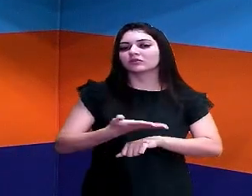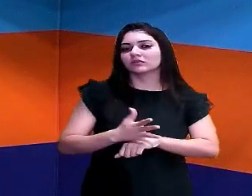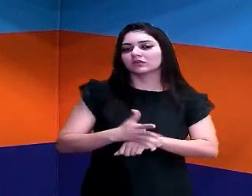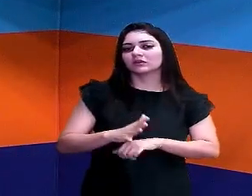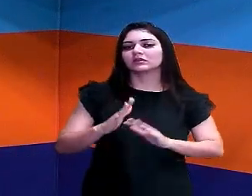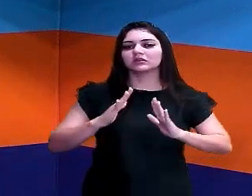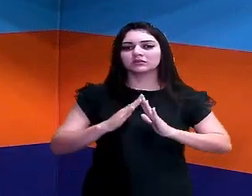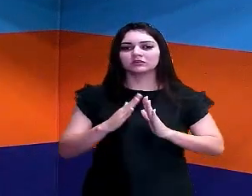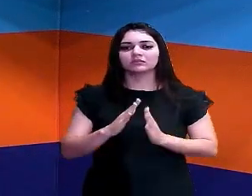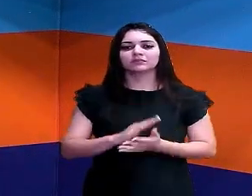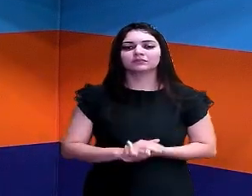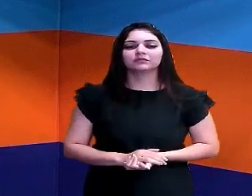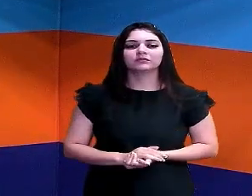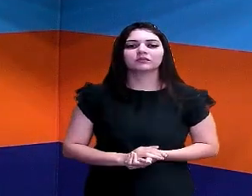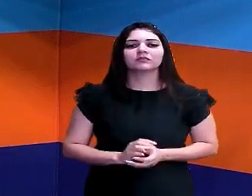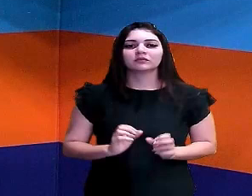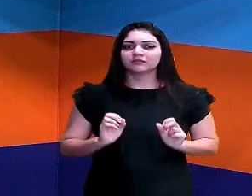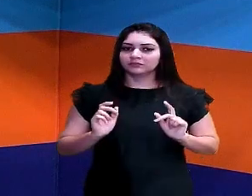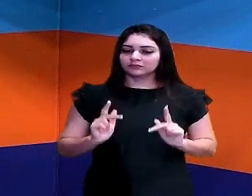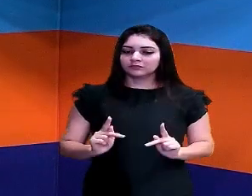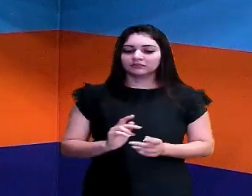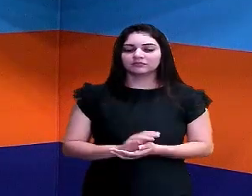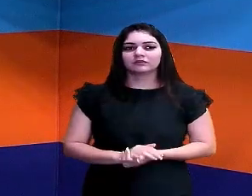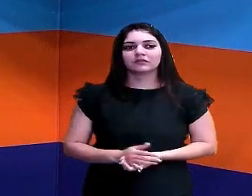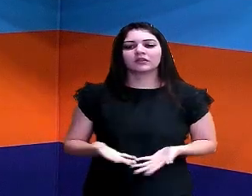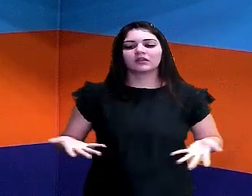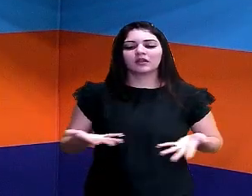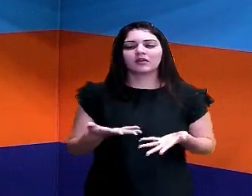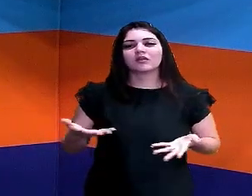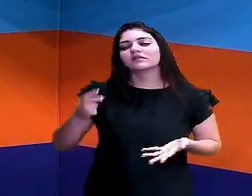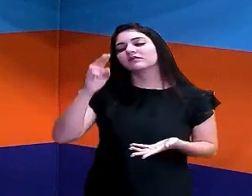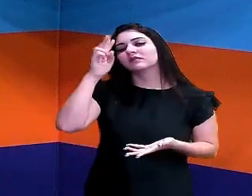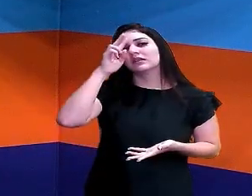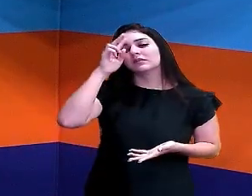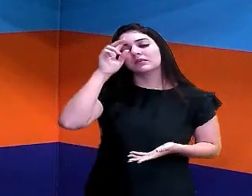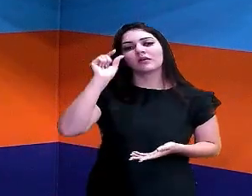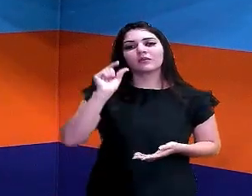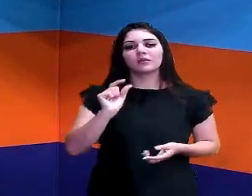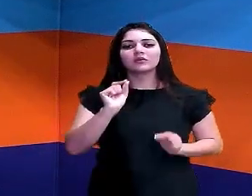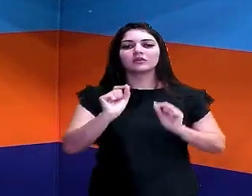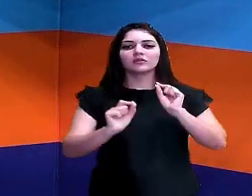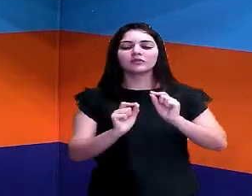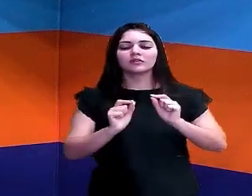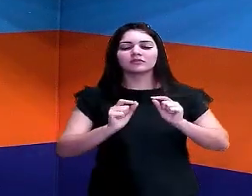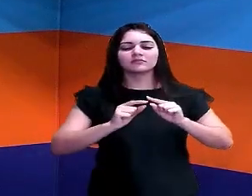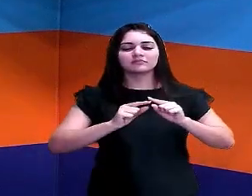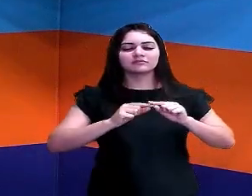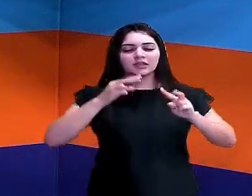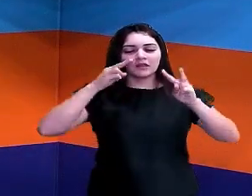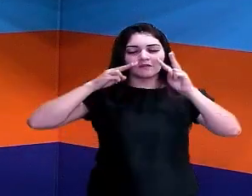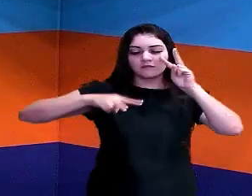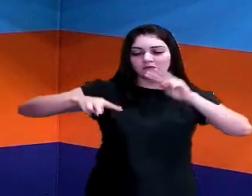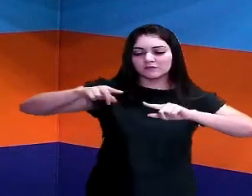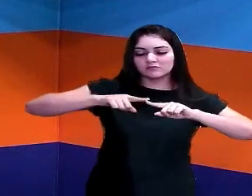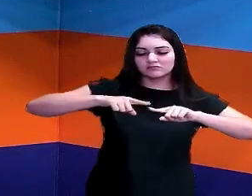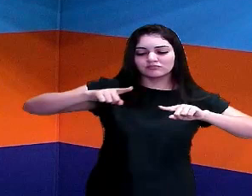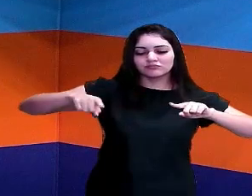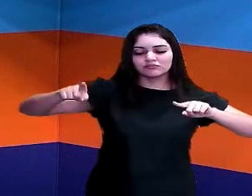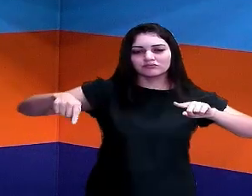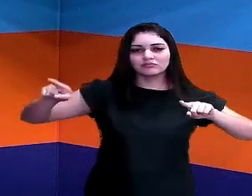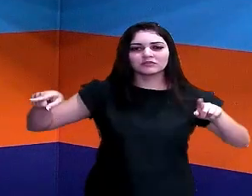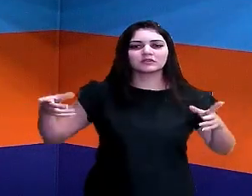aí em casa. Tá bom, gente? Agora a gente vai só lembrar um pouquinho da análise de dados. Ó, lembra que eu falei aqui